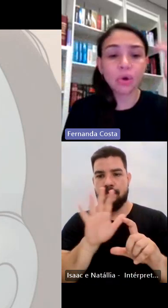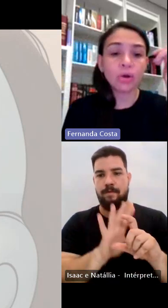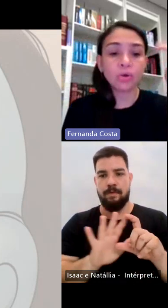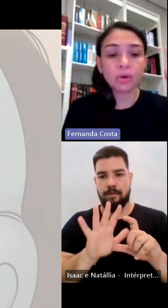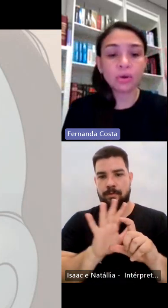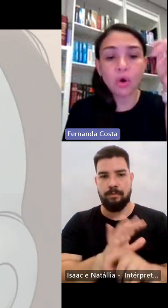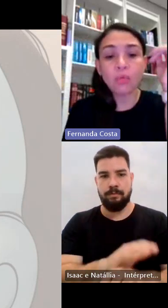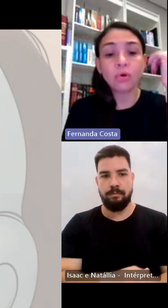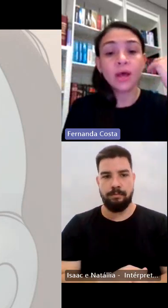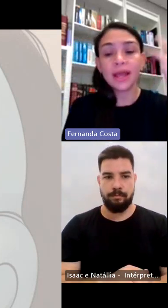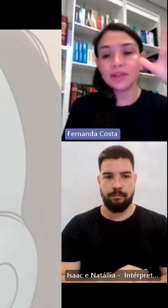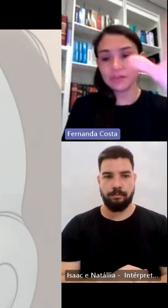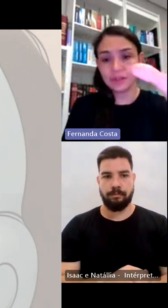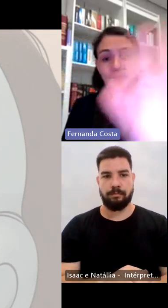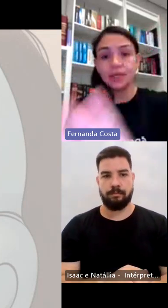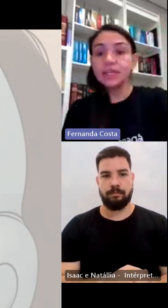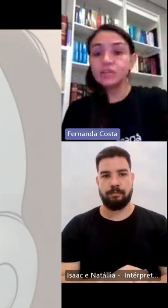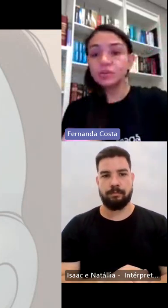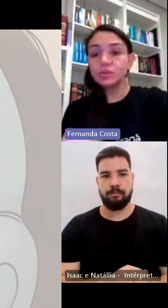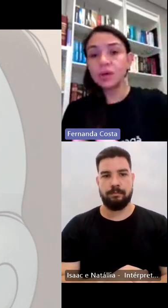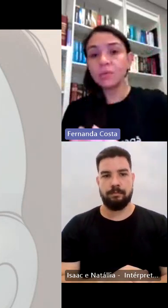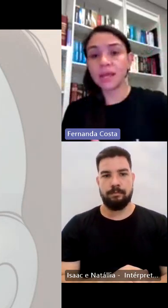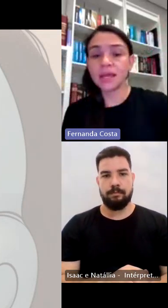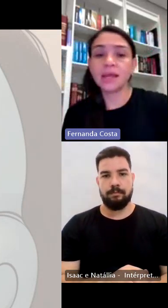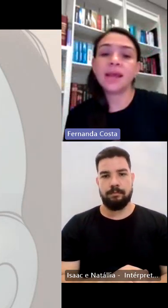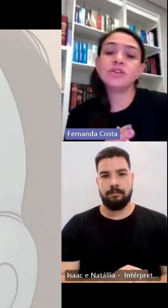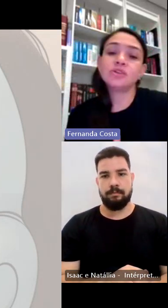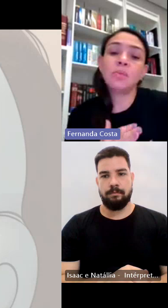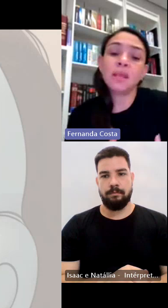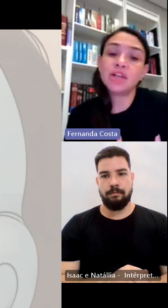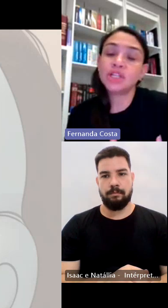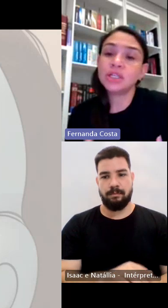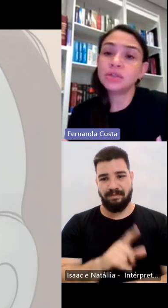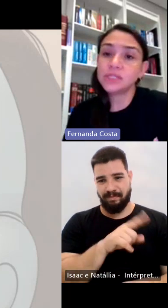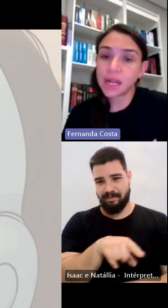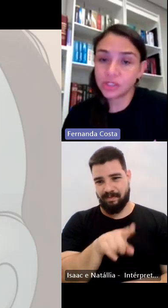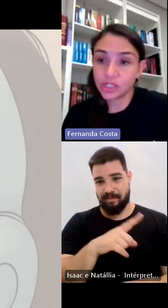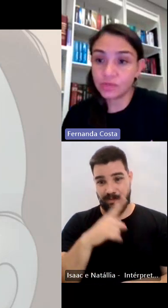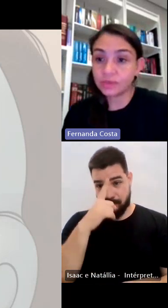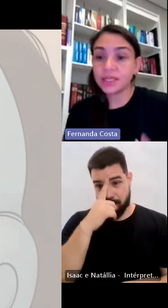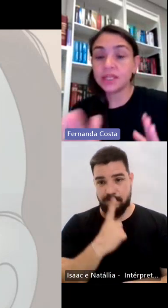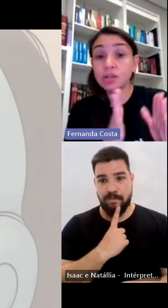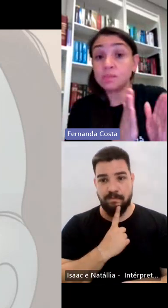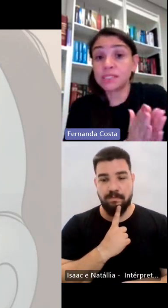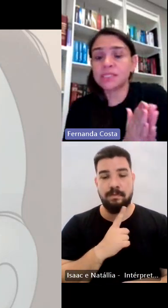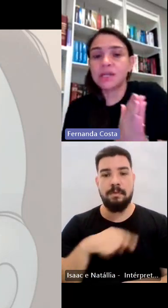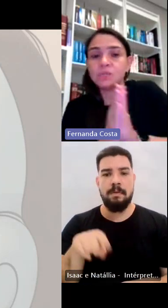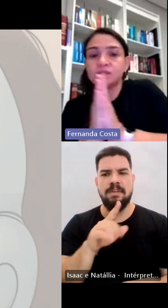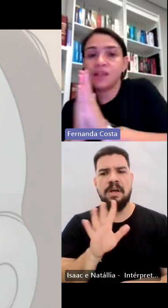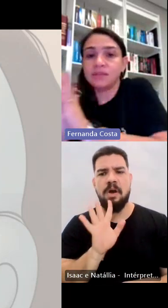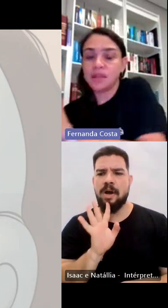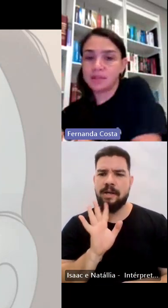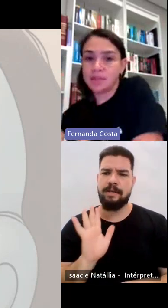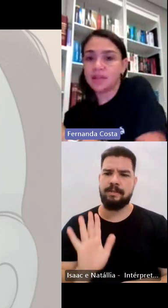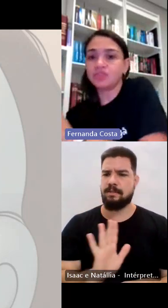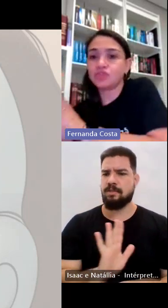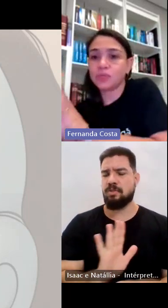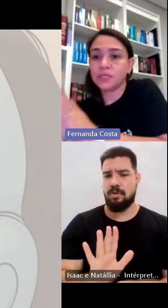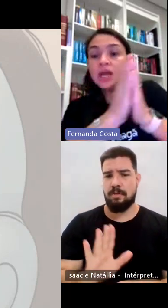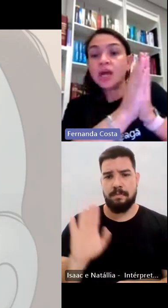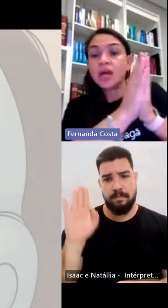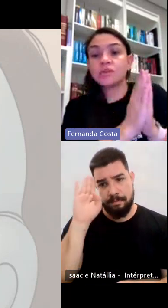cabeça, o colo, o corpo, enfim. Isso não é só uma imagem ilustrativa. O que nós precisamos